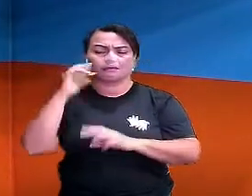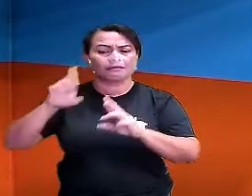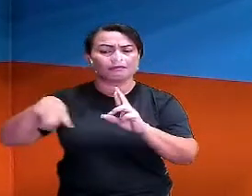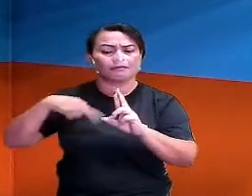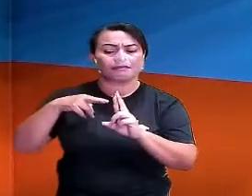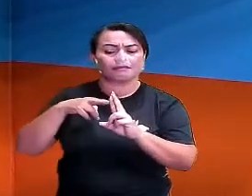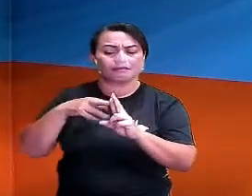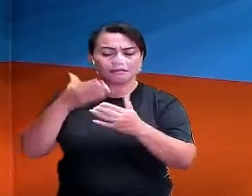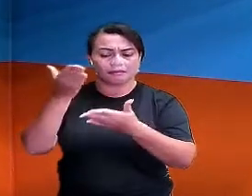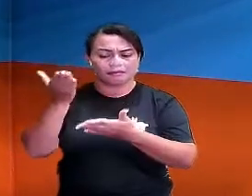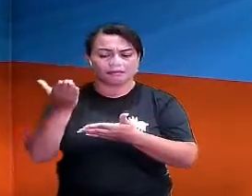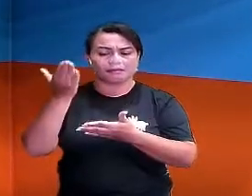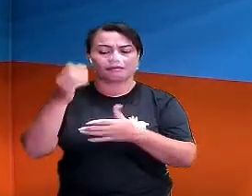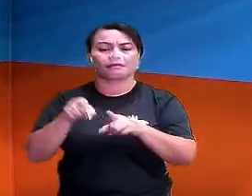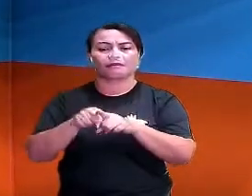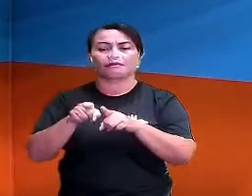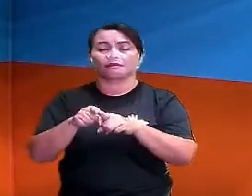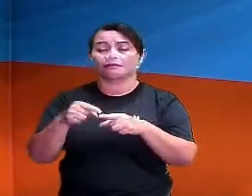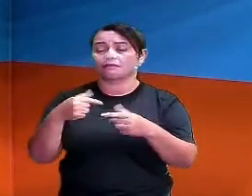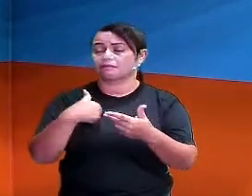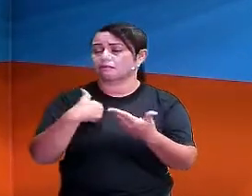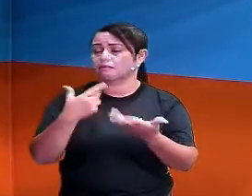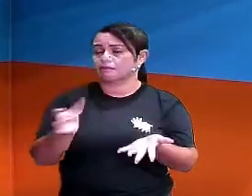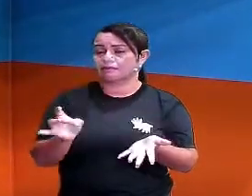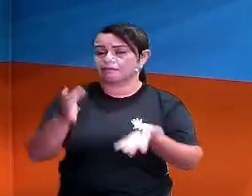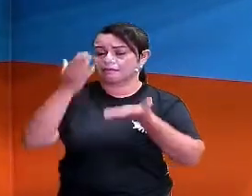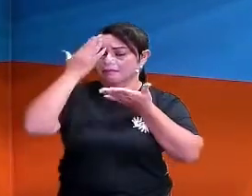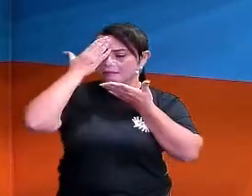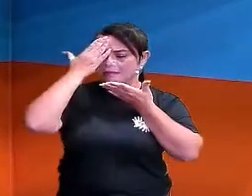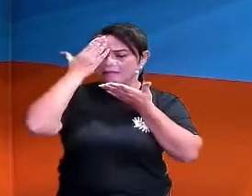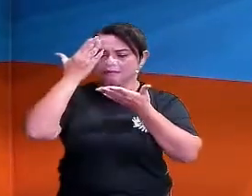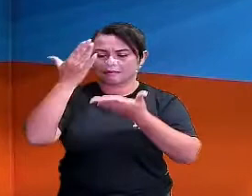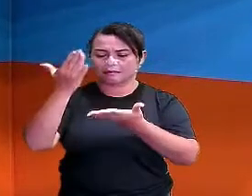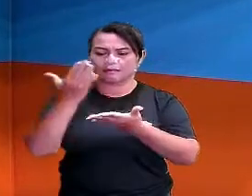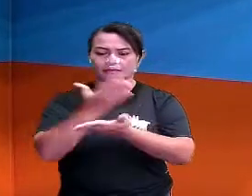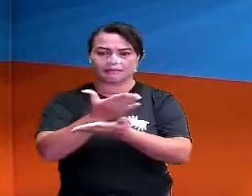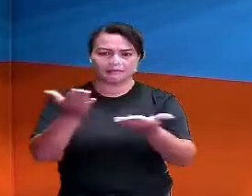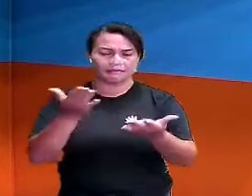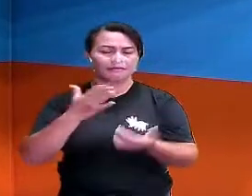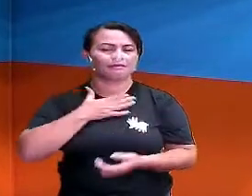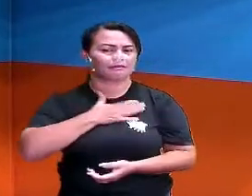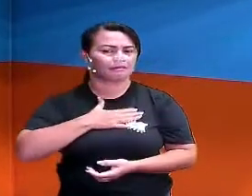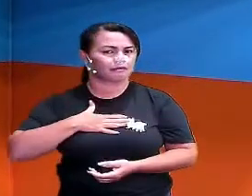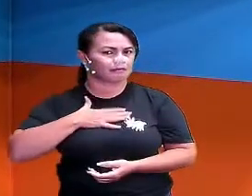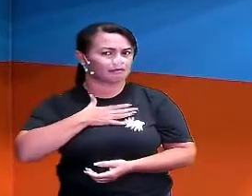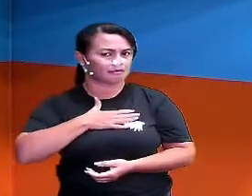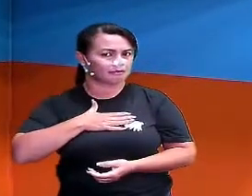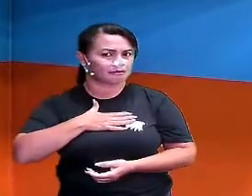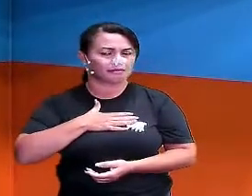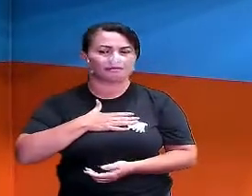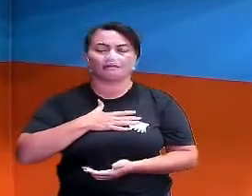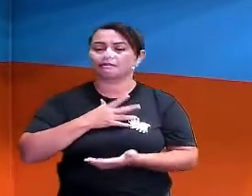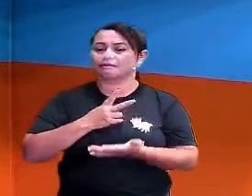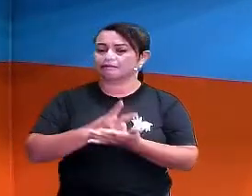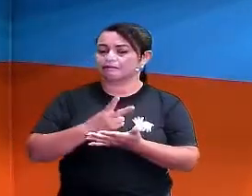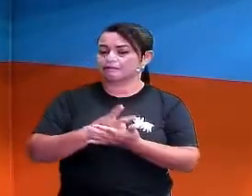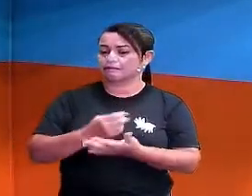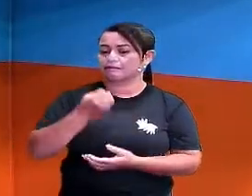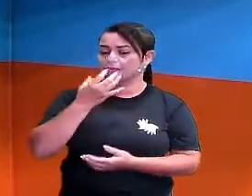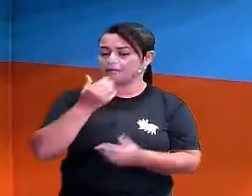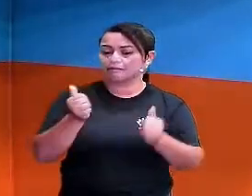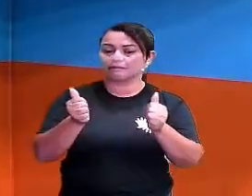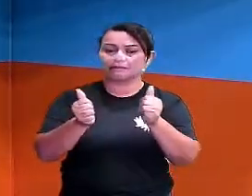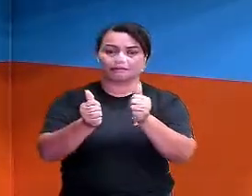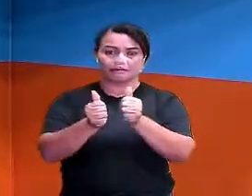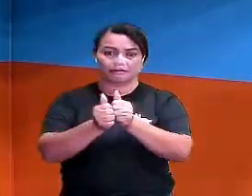nossas referências, e eu só tenho a agradecer, porque para mim é sempre uma grande satisfação estar